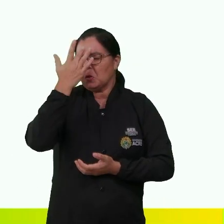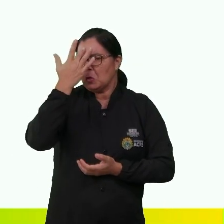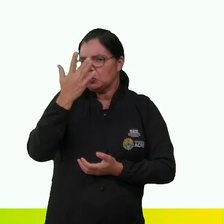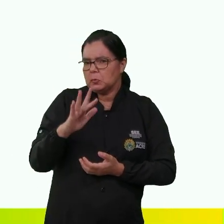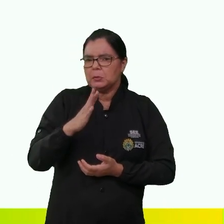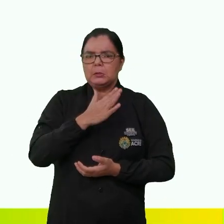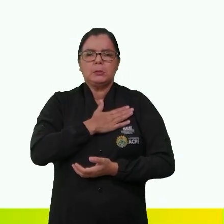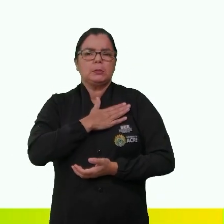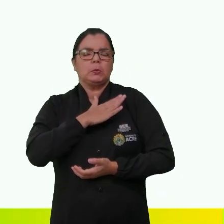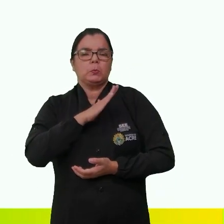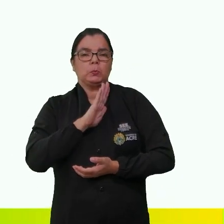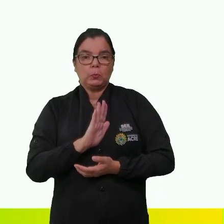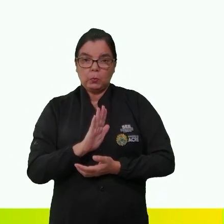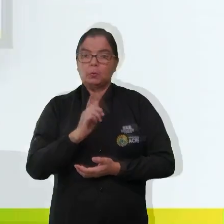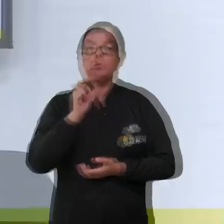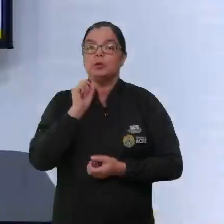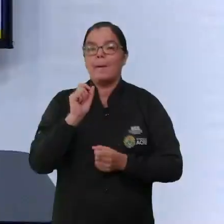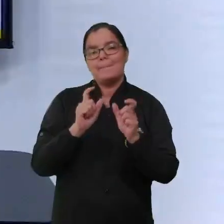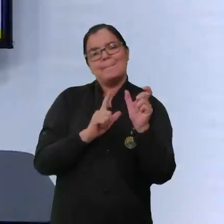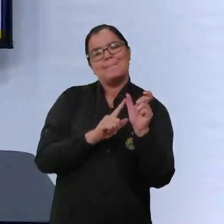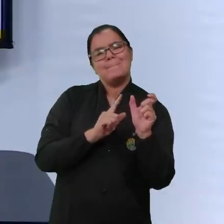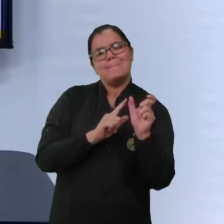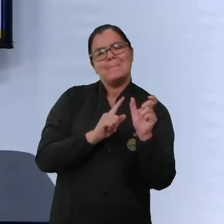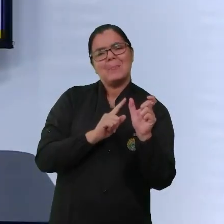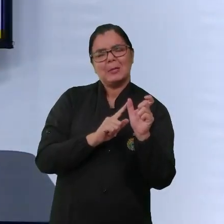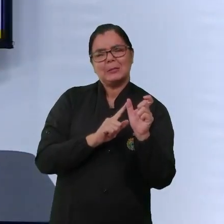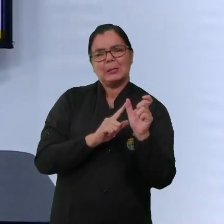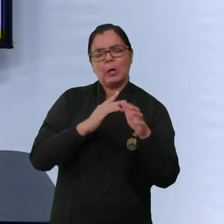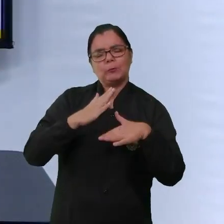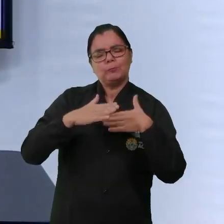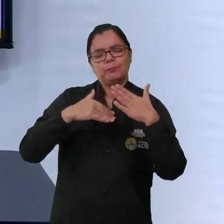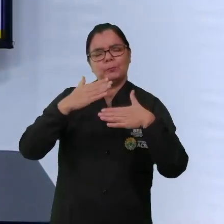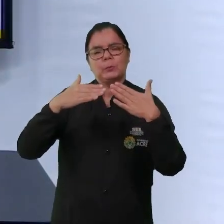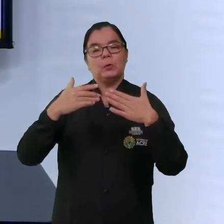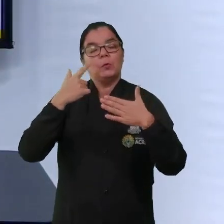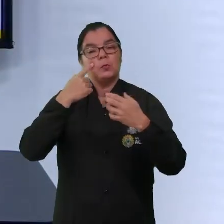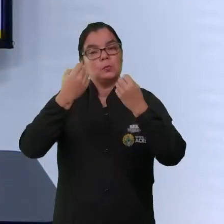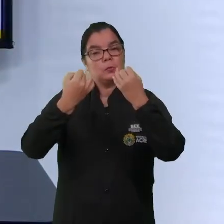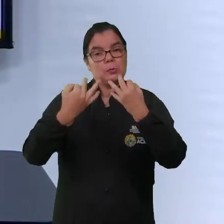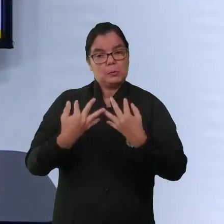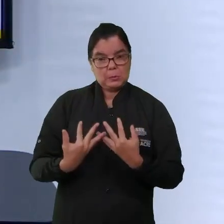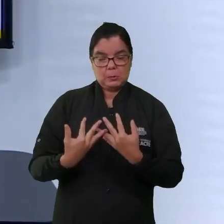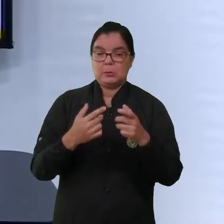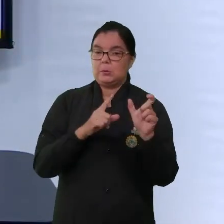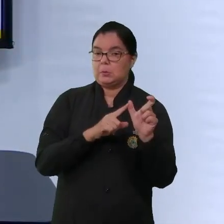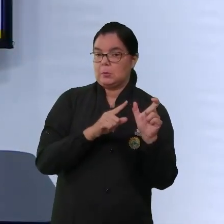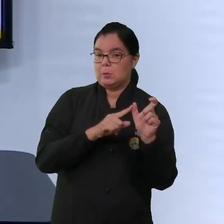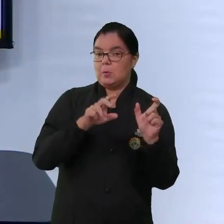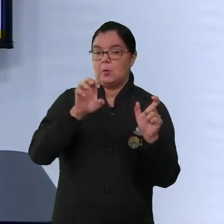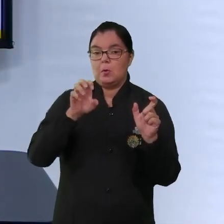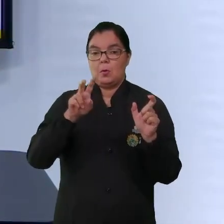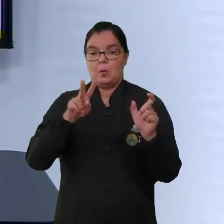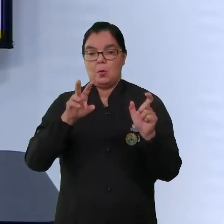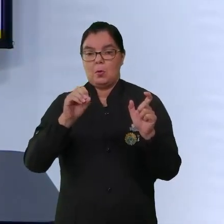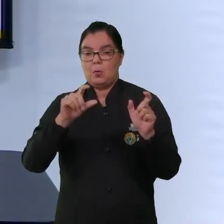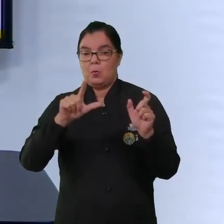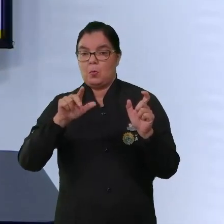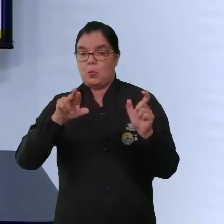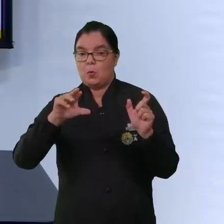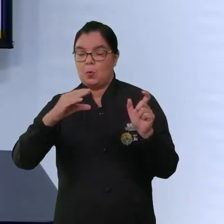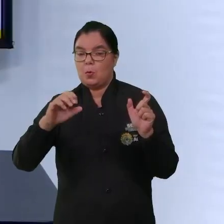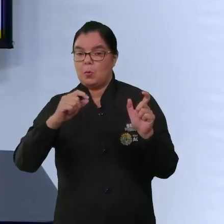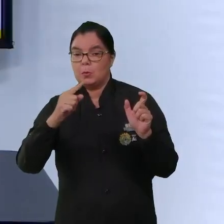eu gosto necessariamente da palavra evolução. Quando nós falamos dessa palavra evolução, talvez ela